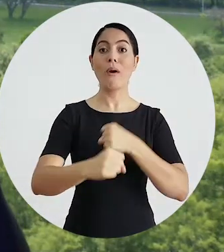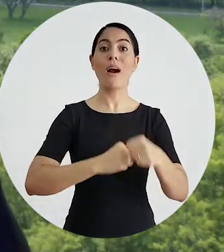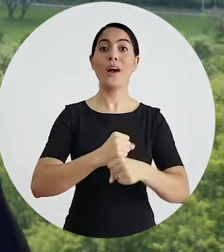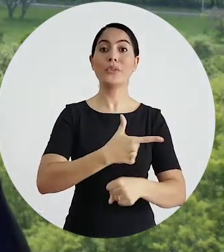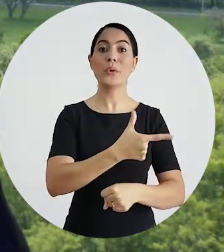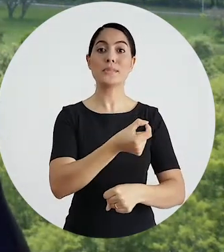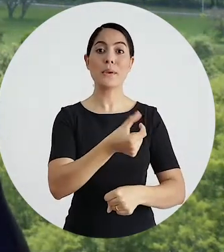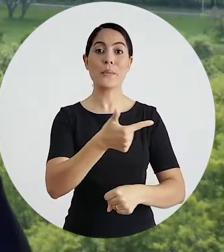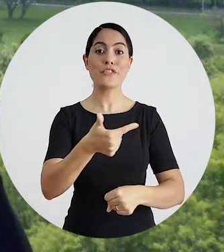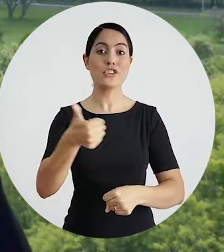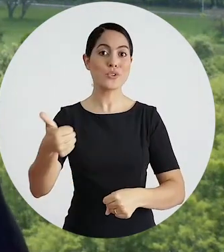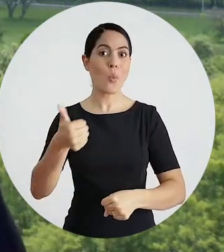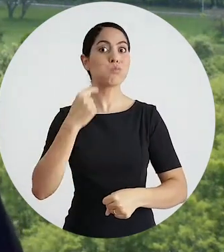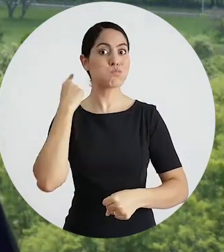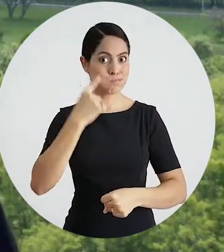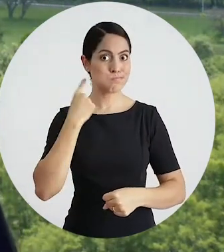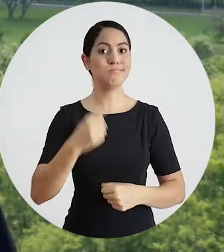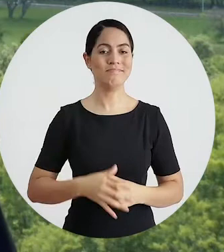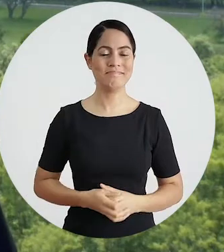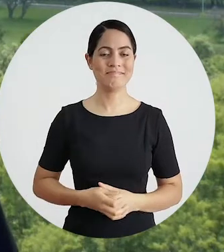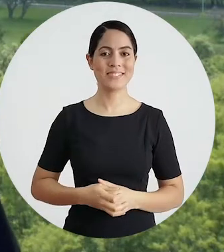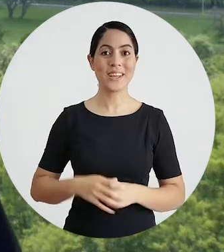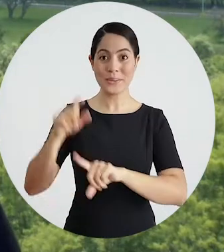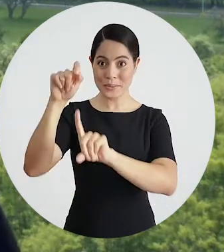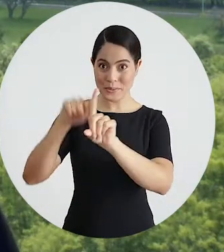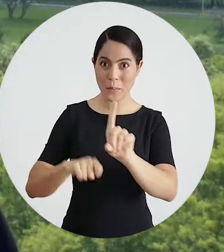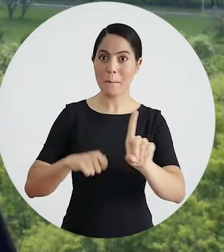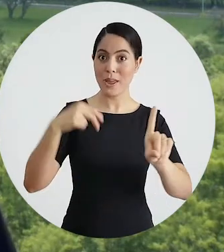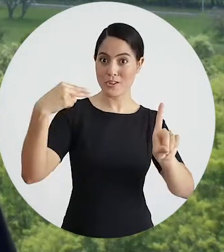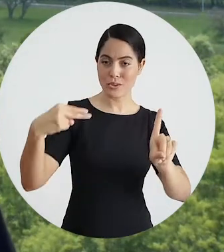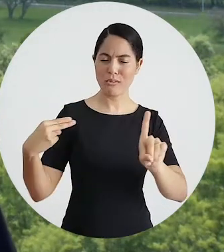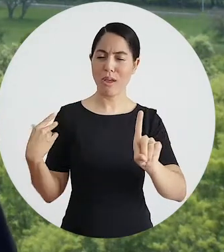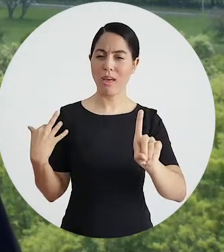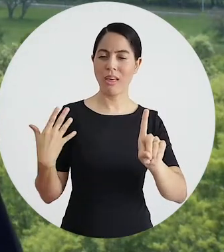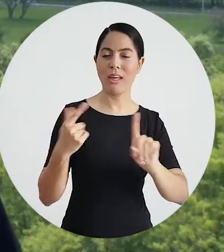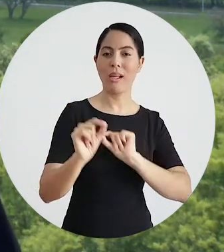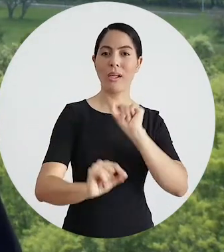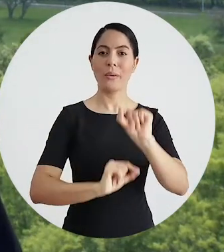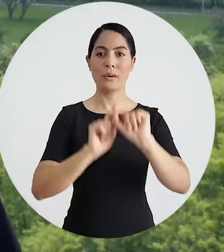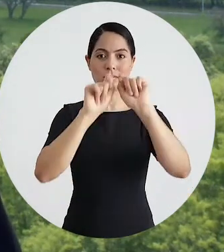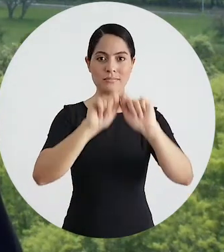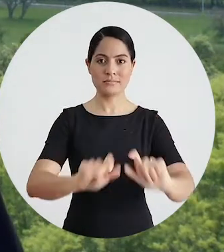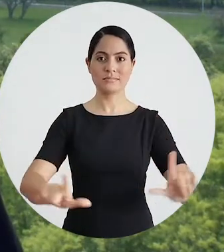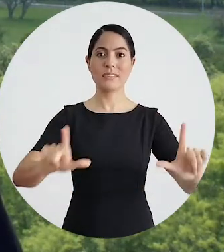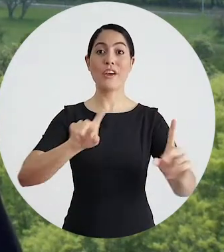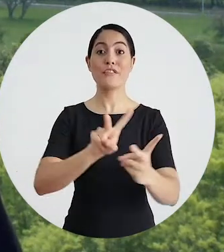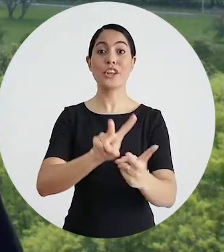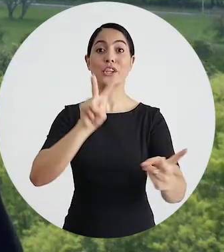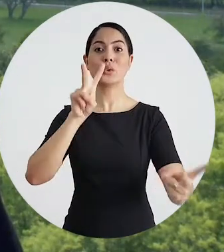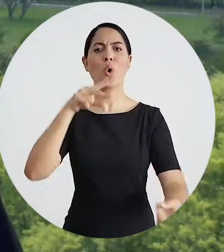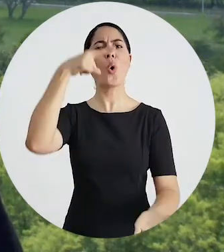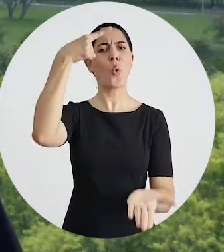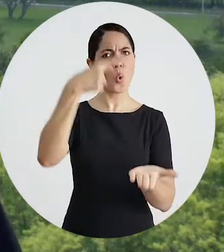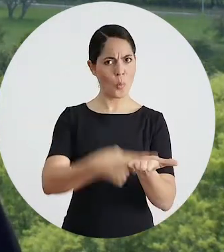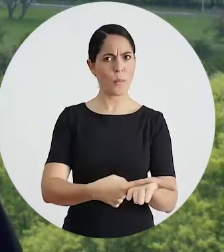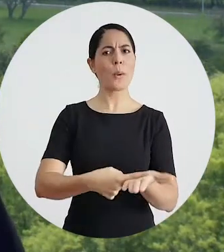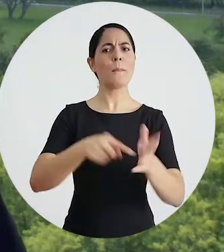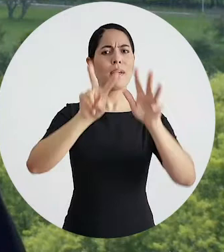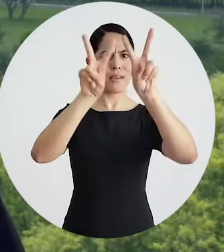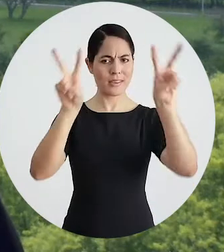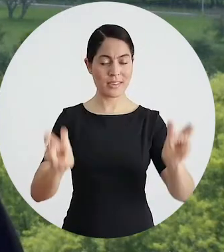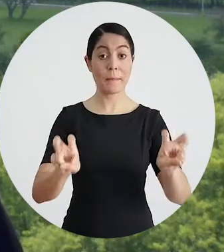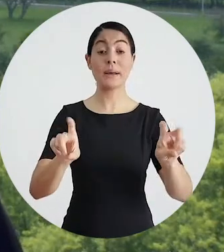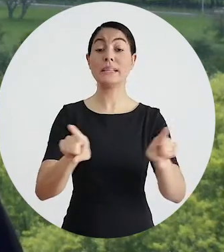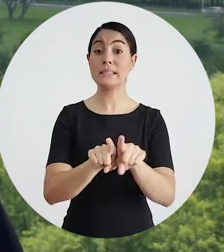Ao longo do mês, advogados e advogadas puderam acompanhar virtualmente todo o esforço e comprometimento acerca do tema,